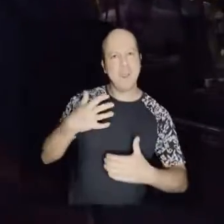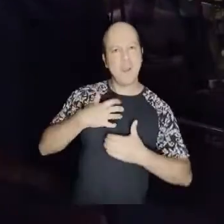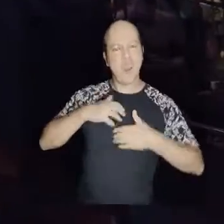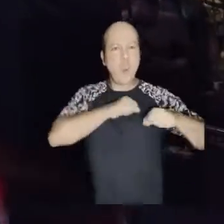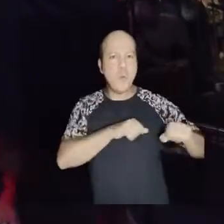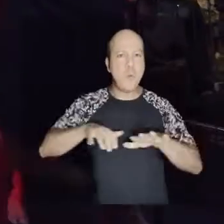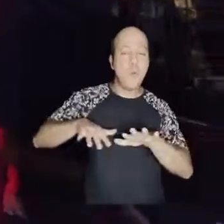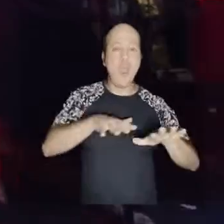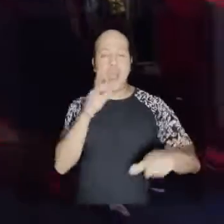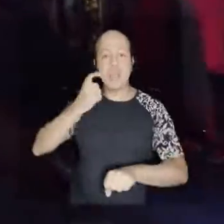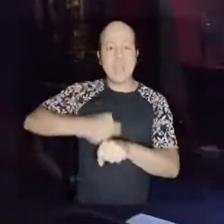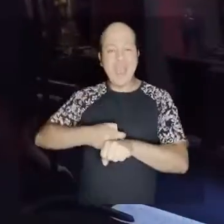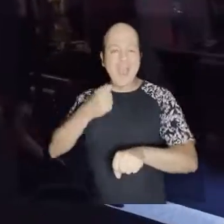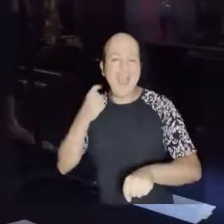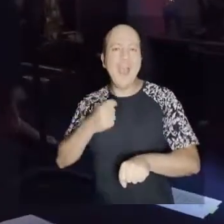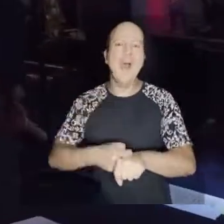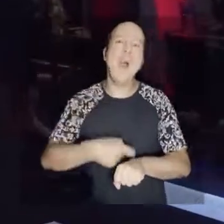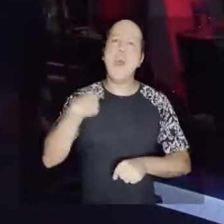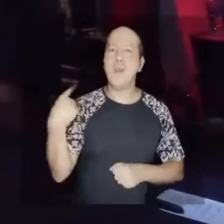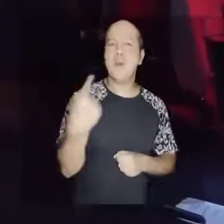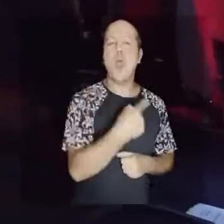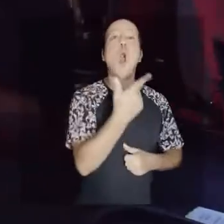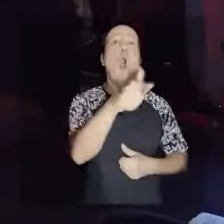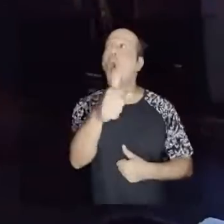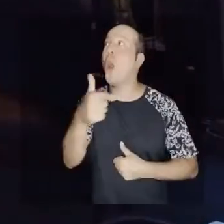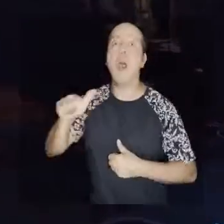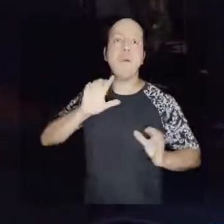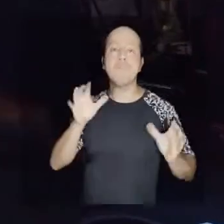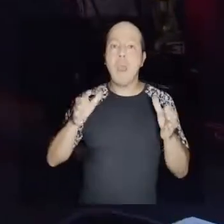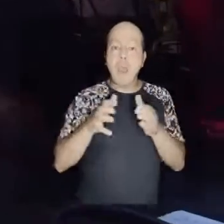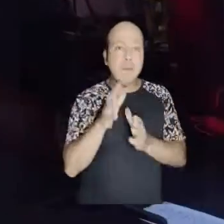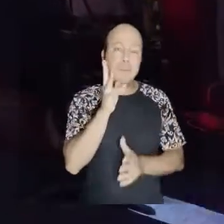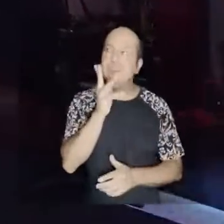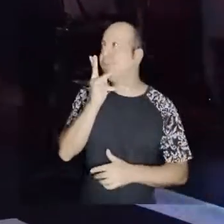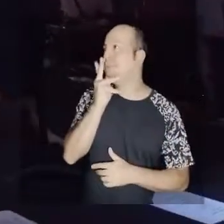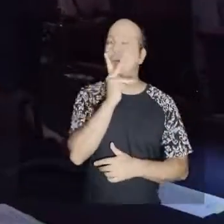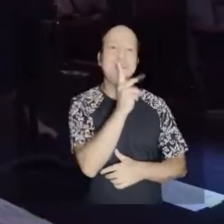Júlia e Dora cantam e dançam. Outro ano a gente não demora.